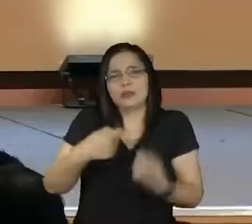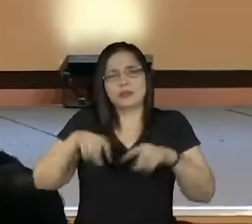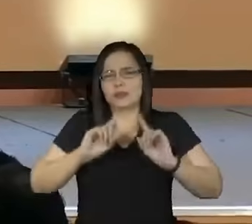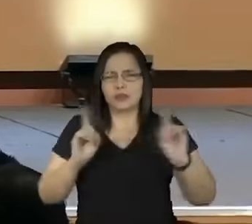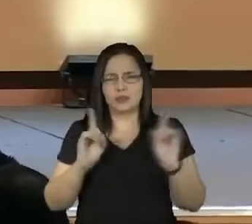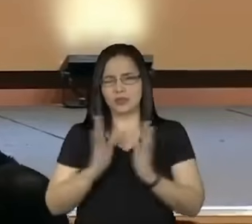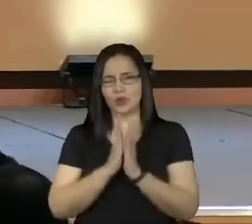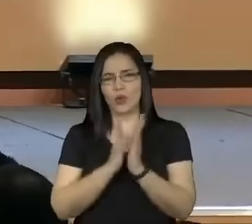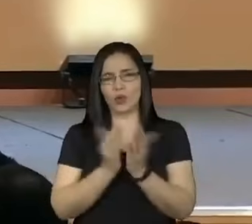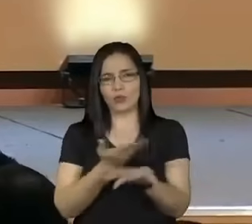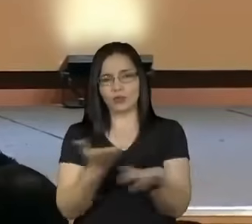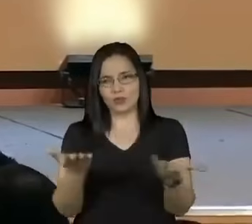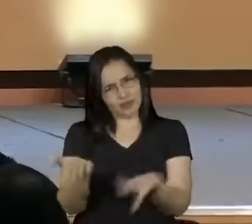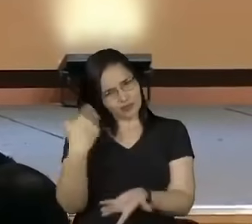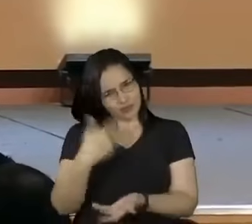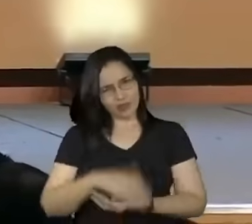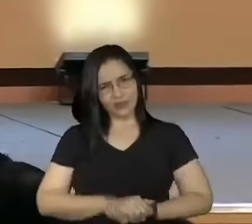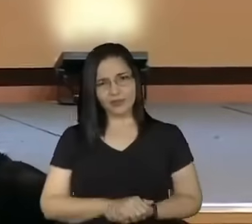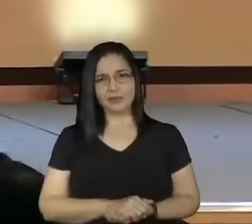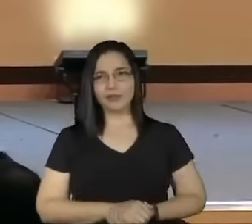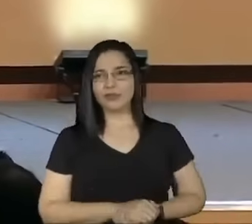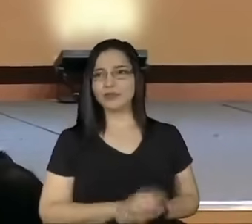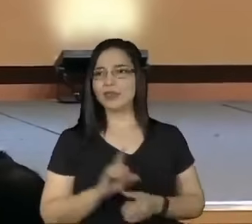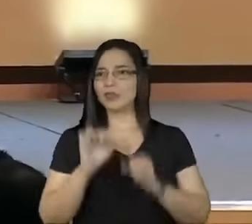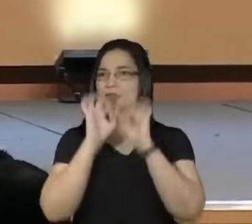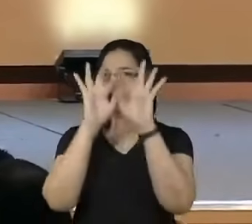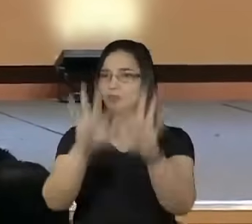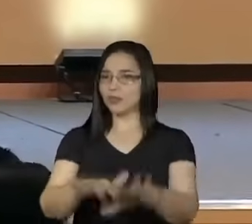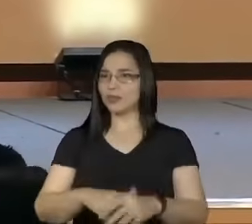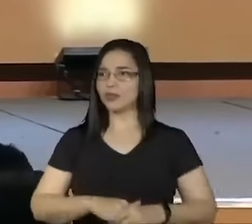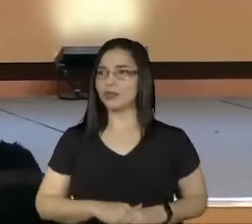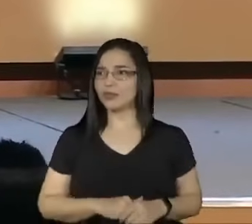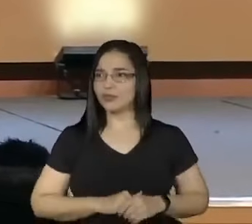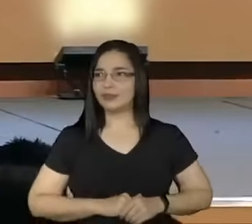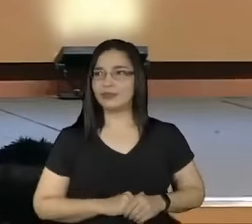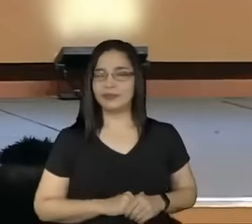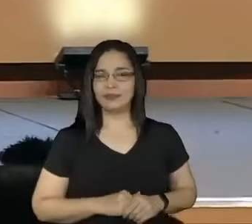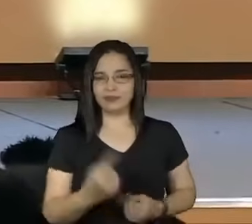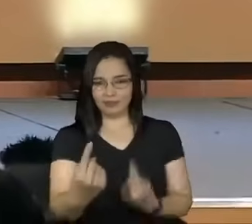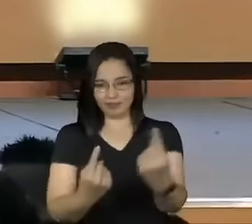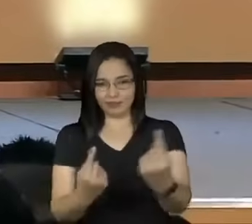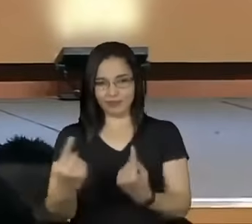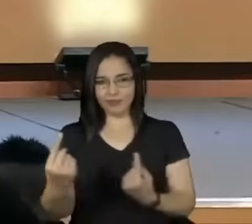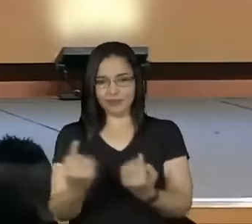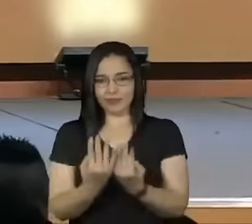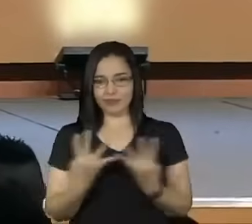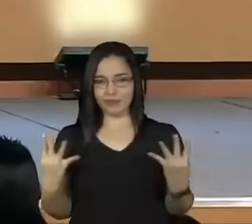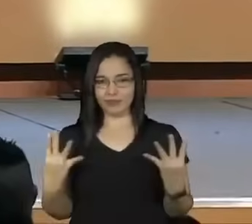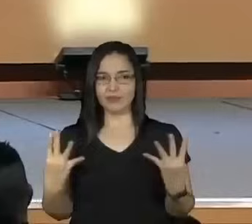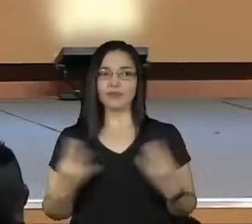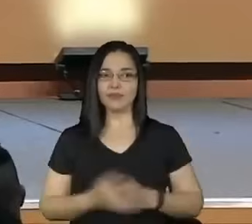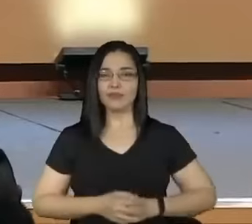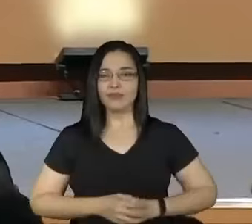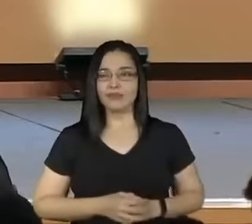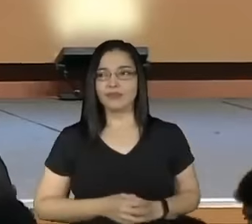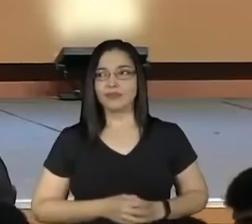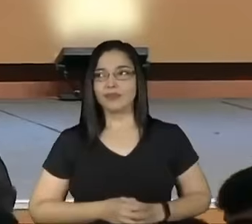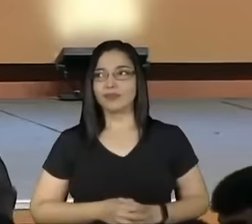você venha Deus te abençoe aqui ó aqui embaixo